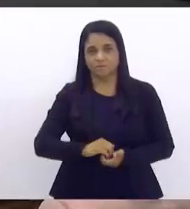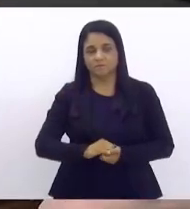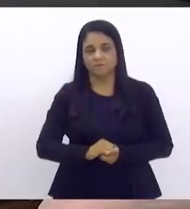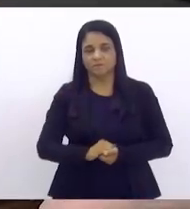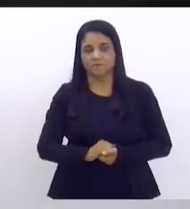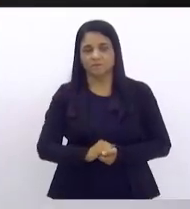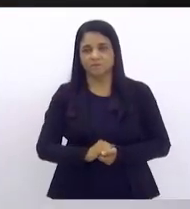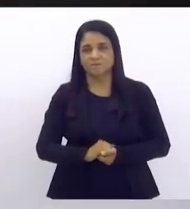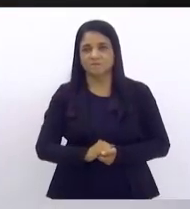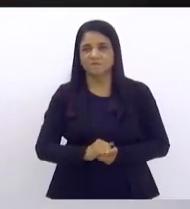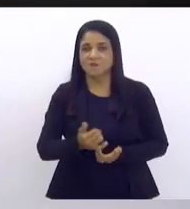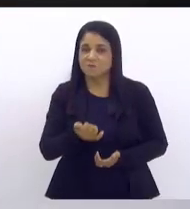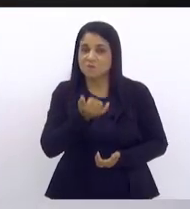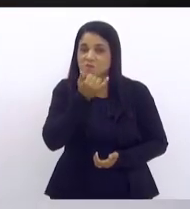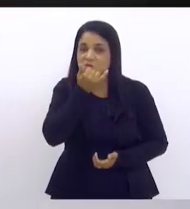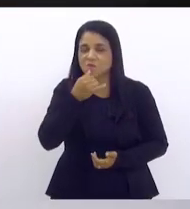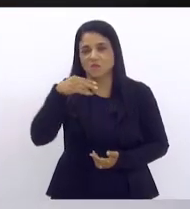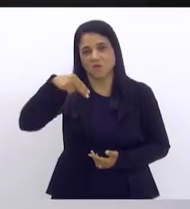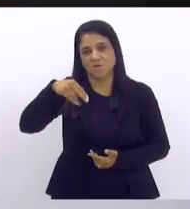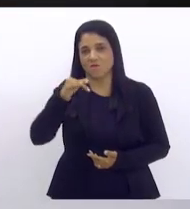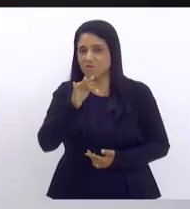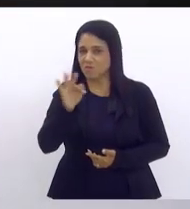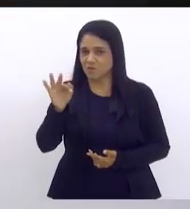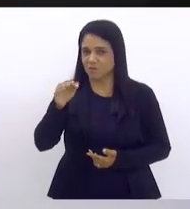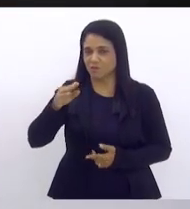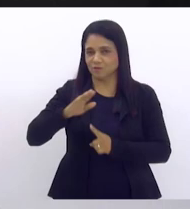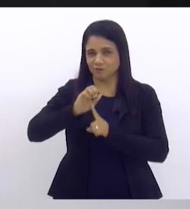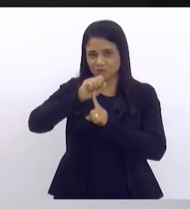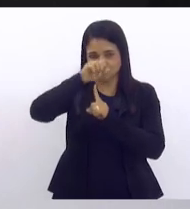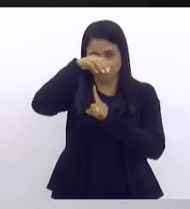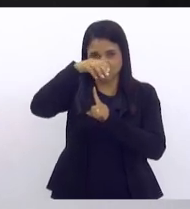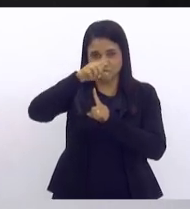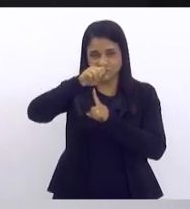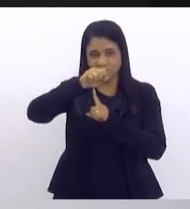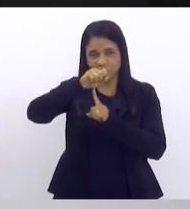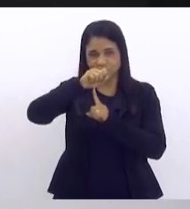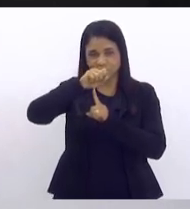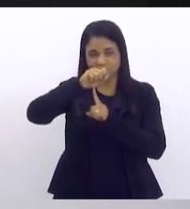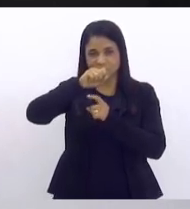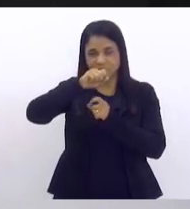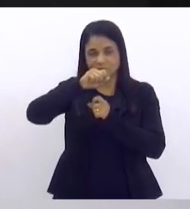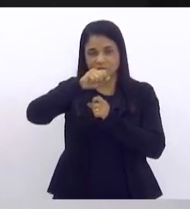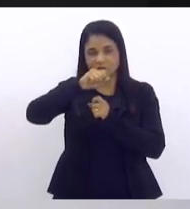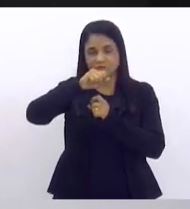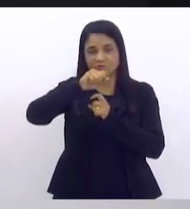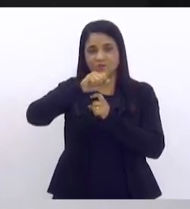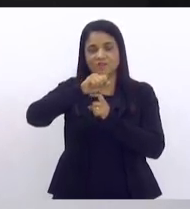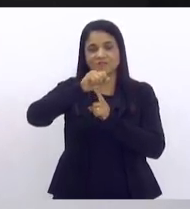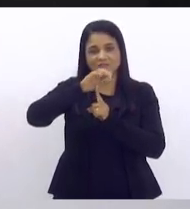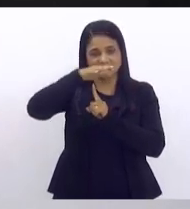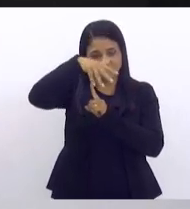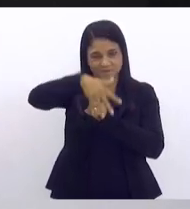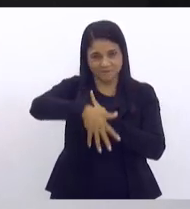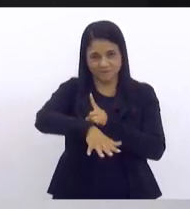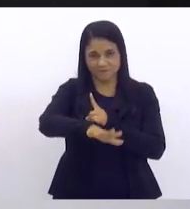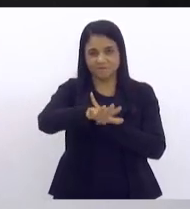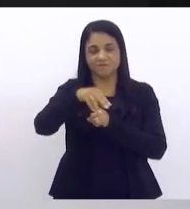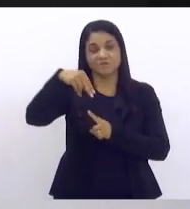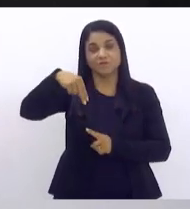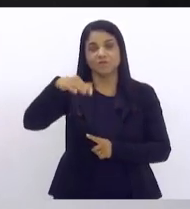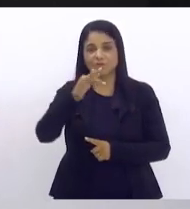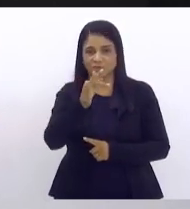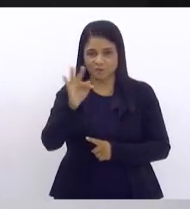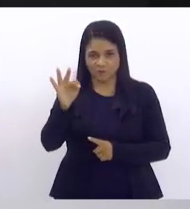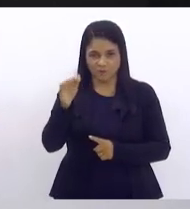Me perdoa, Diocese de Nova Friburgo, eu li errado aqui, gente. Bispo emérito da Diocese de Nova Friburgo, Dom Edinei. Eu